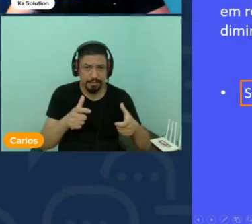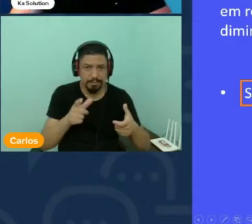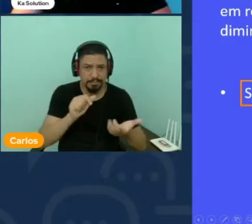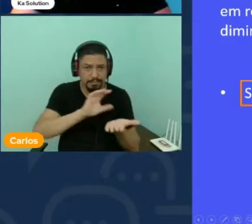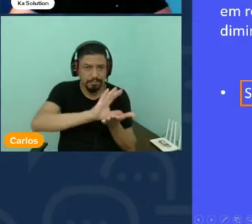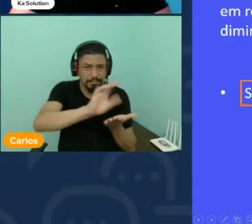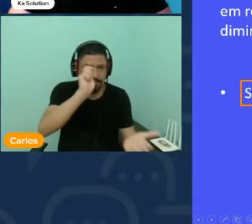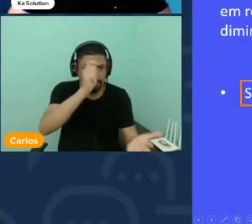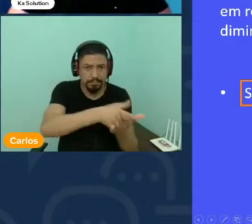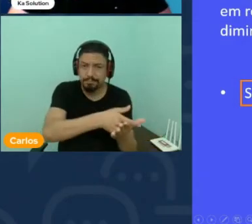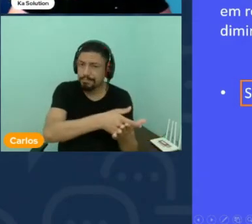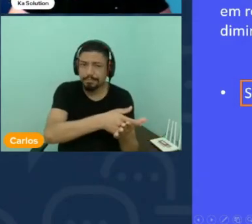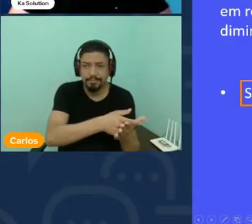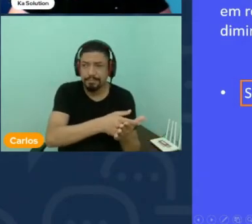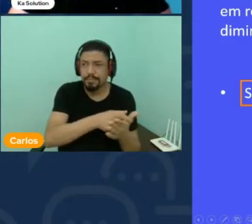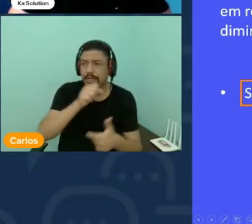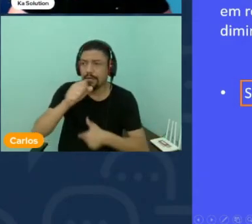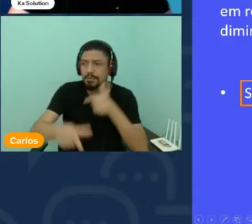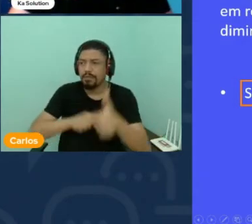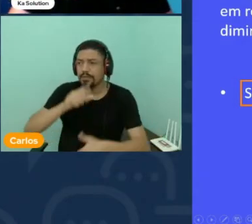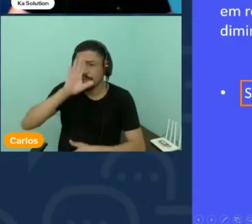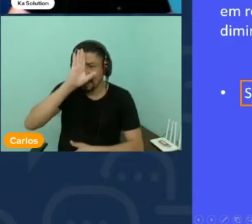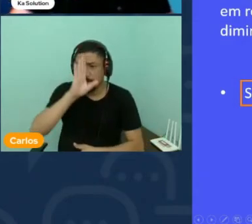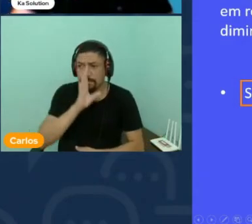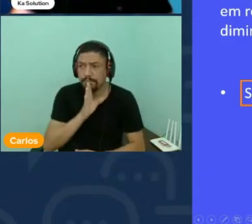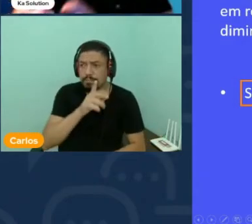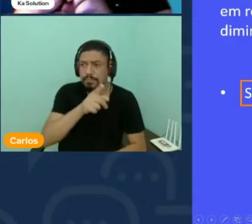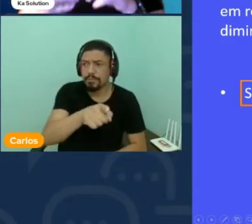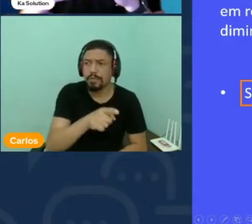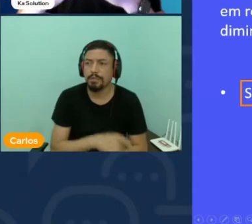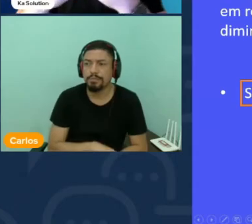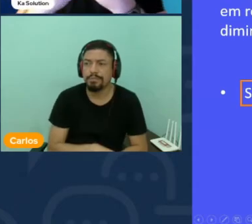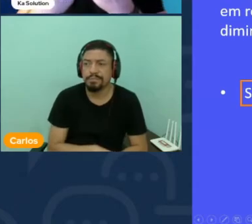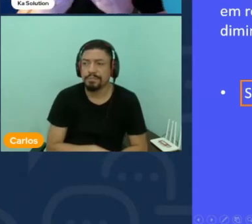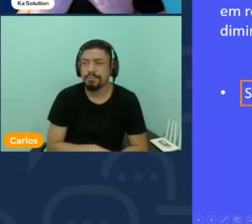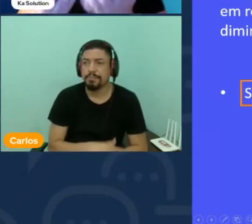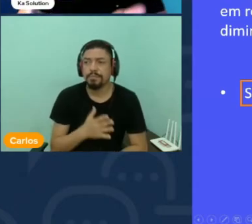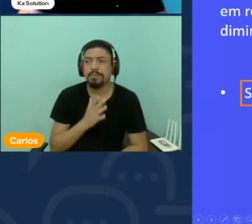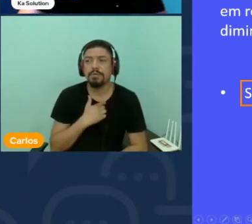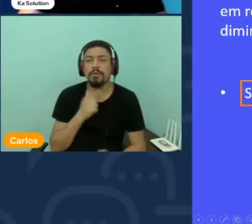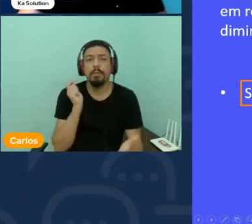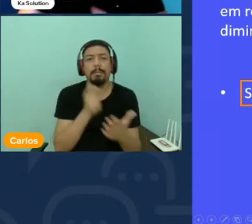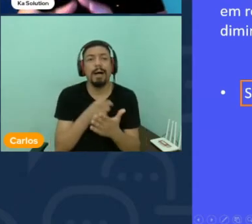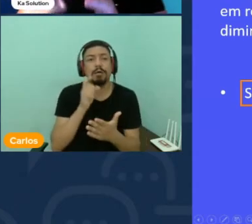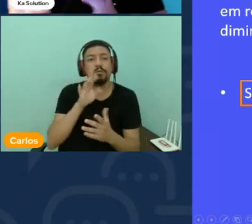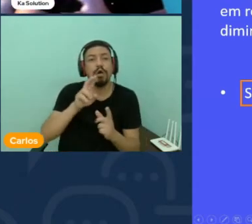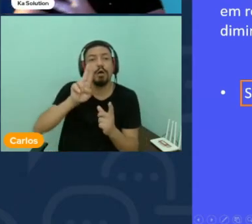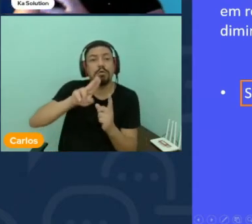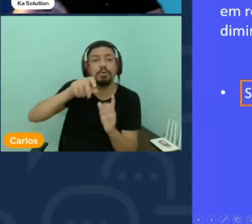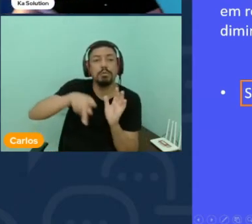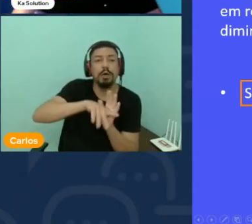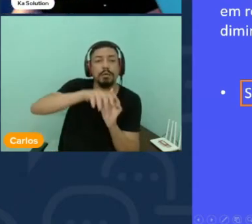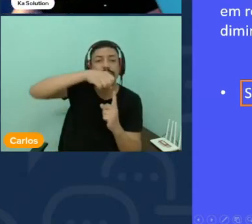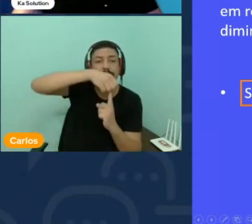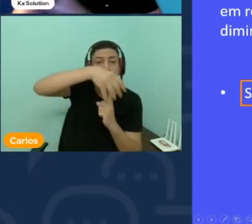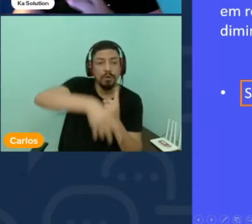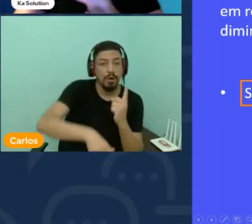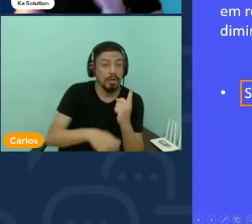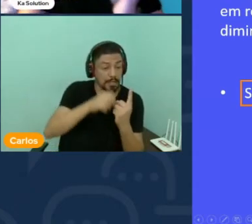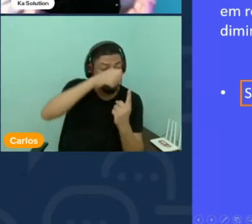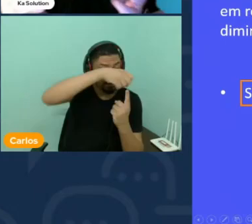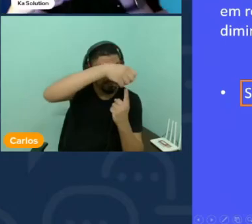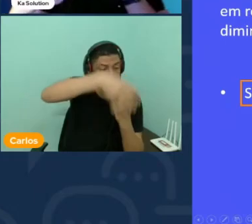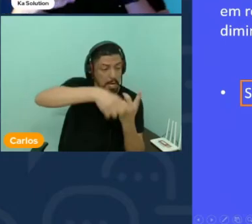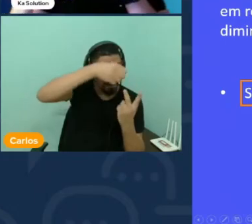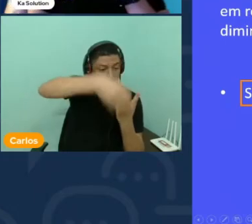Esse serviço ele é gratuito. O meu custo é apenas com a utilização dos servidores. Se eu tenho mais servidores, eu